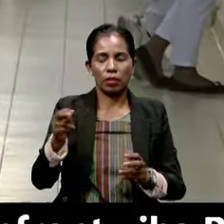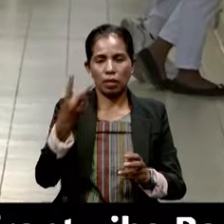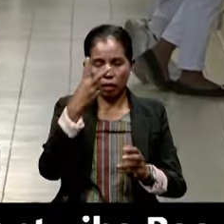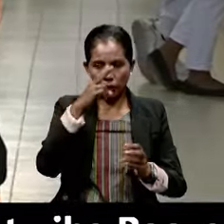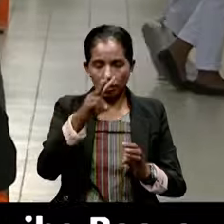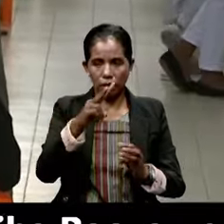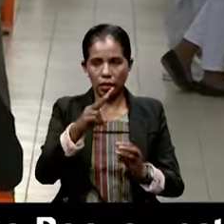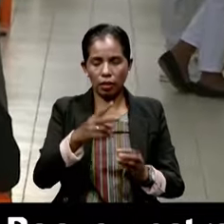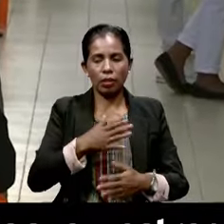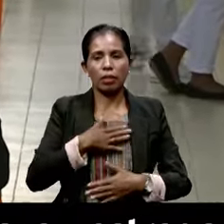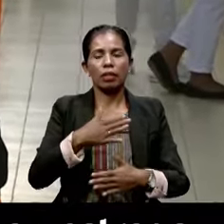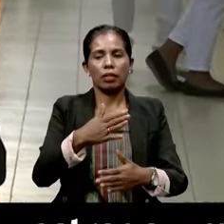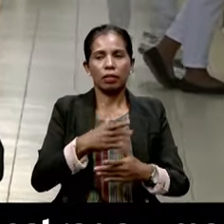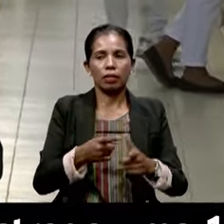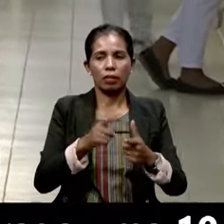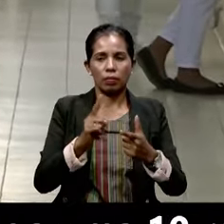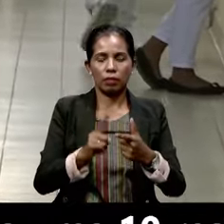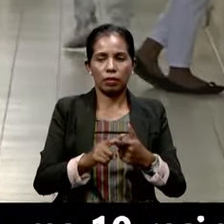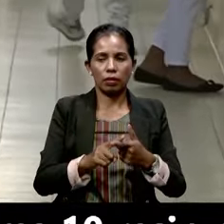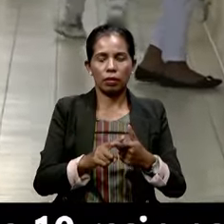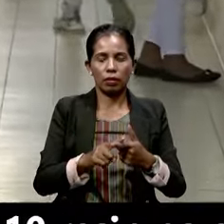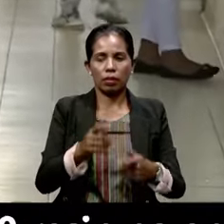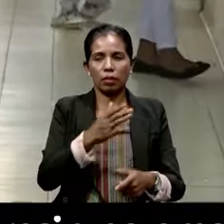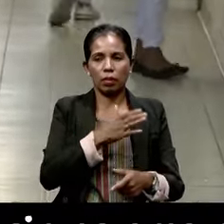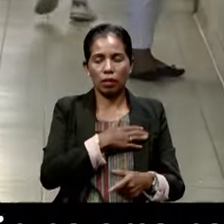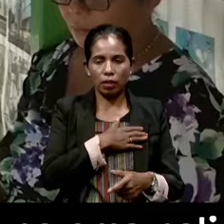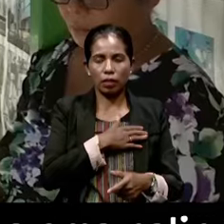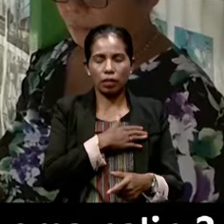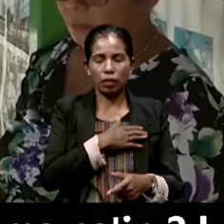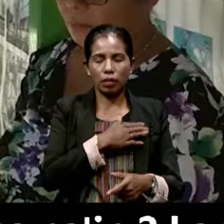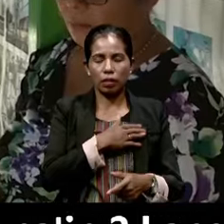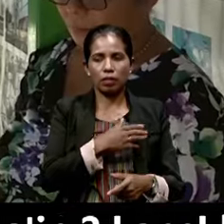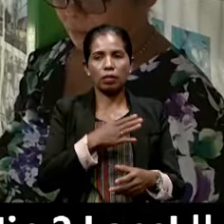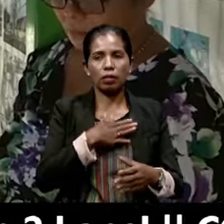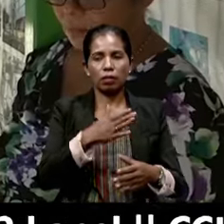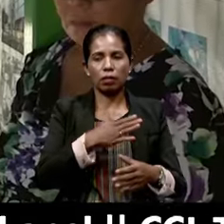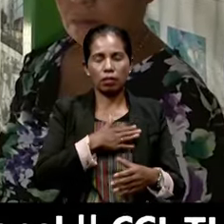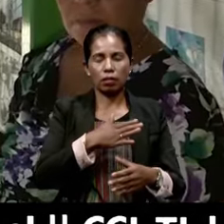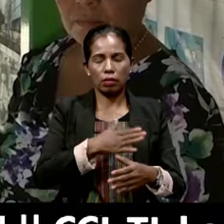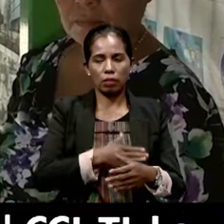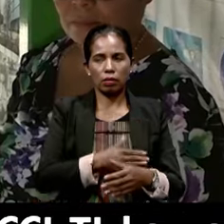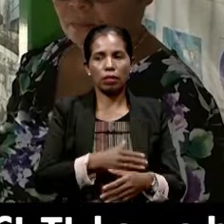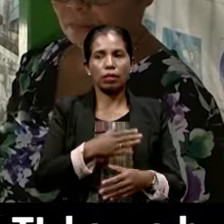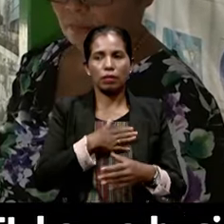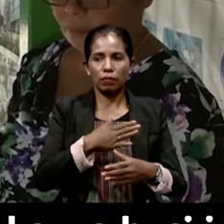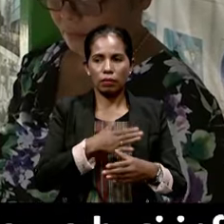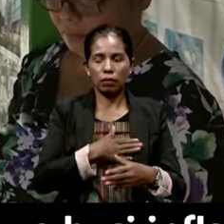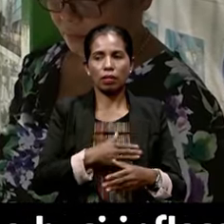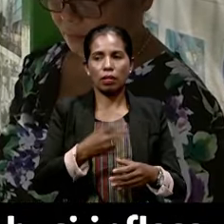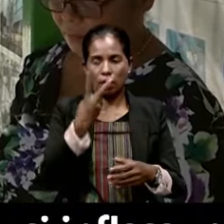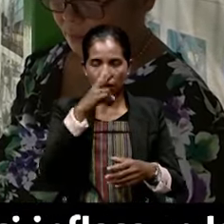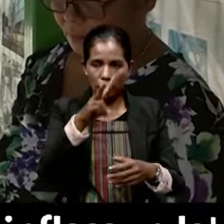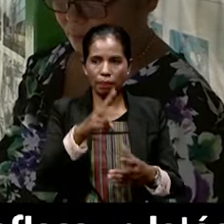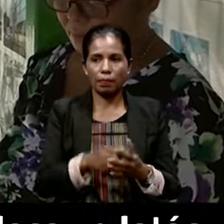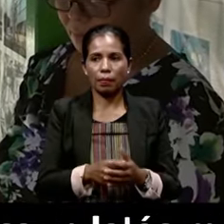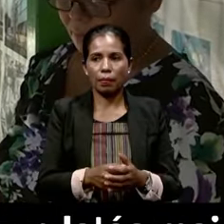minha dar a escala, pois carne é pulso né, fuanse baco ela, o carne carotino fuanse baco ela,